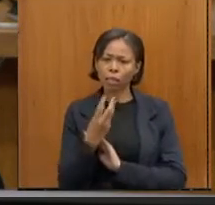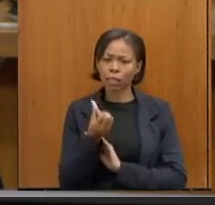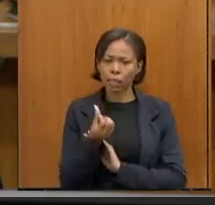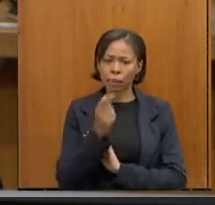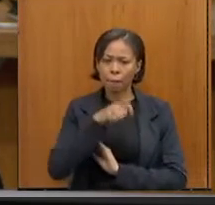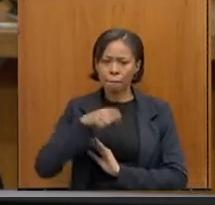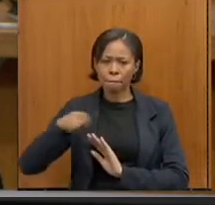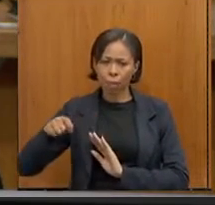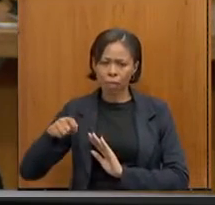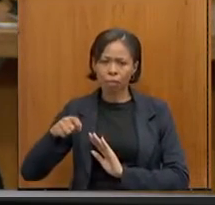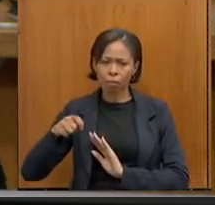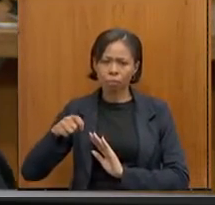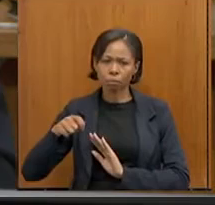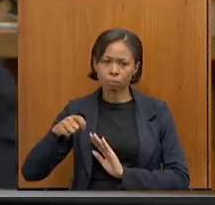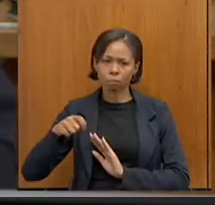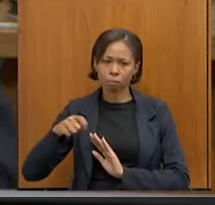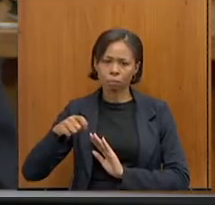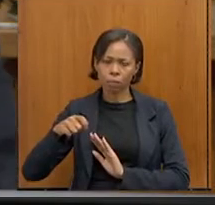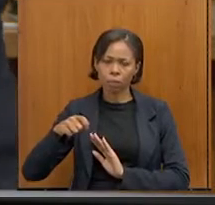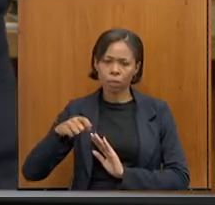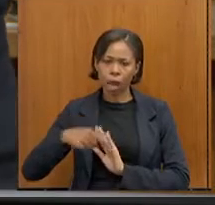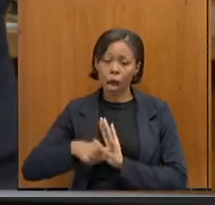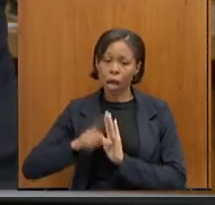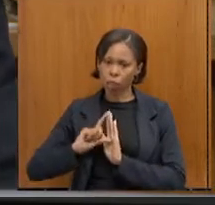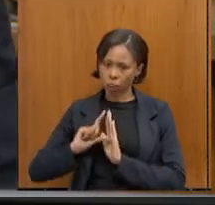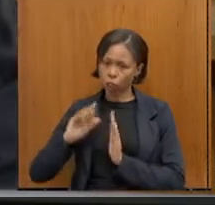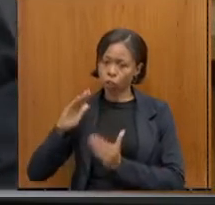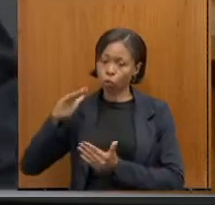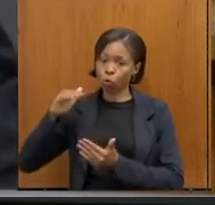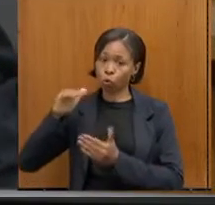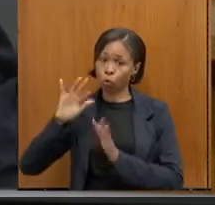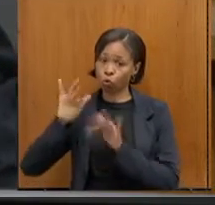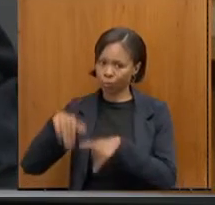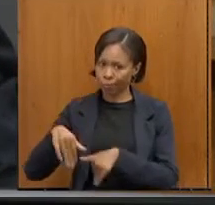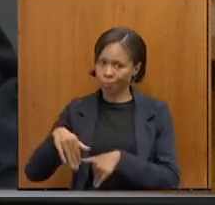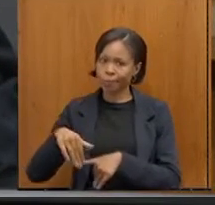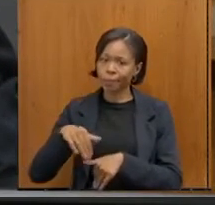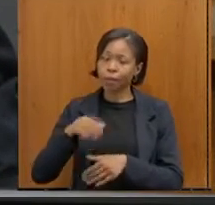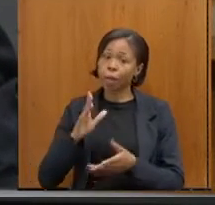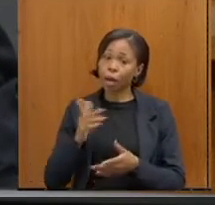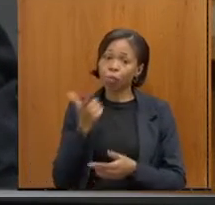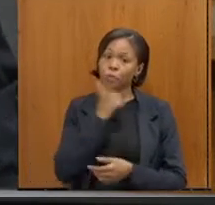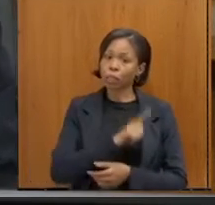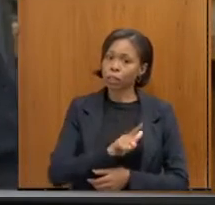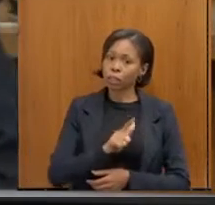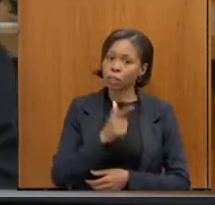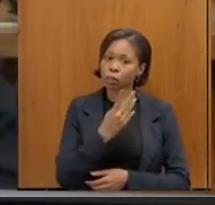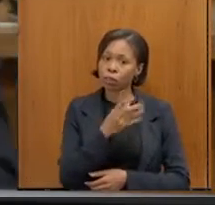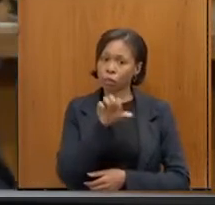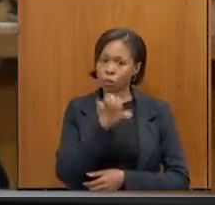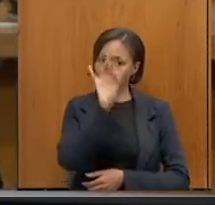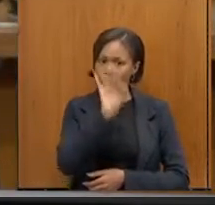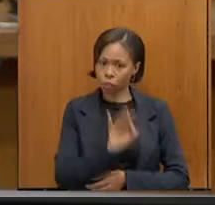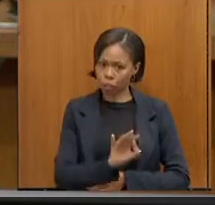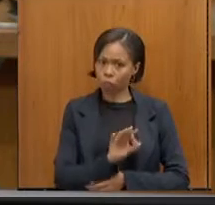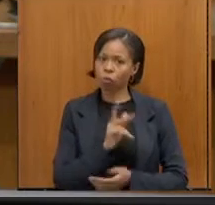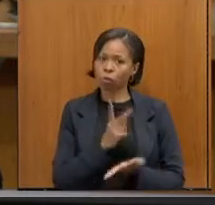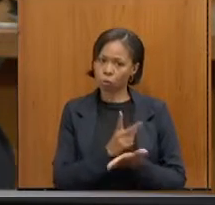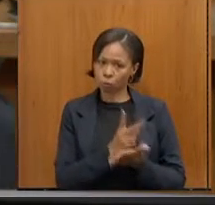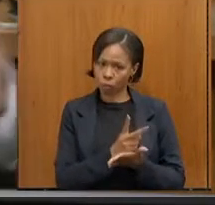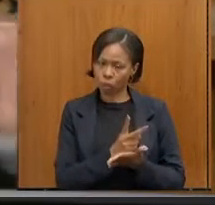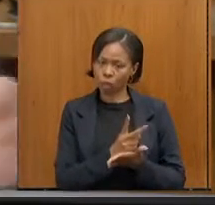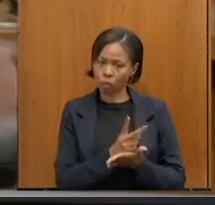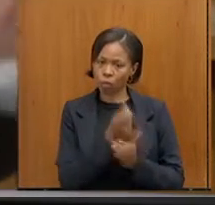meses antes do vencimento para garantir ficar com Quarenta e nove porcento das usinas a outra alternativa